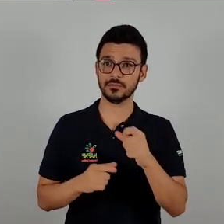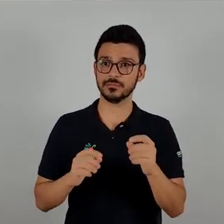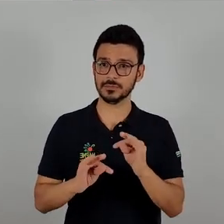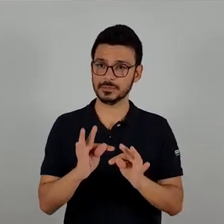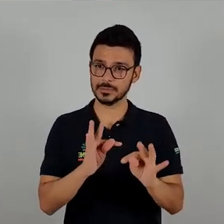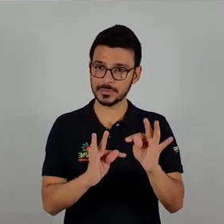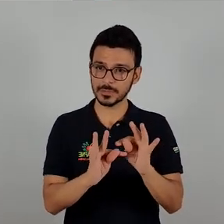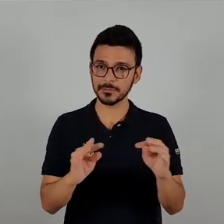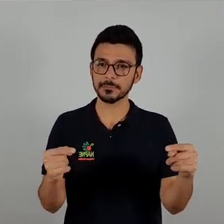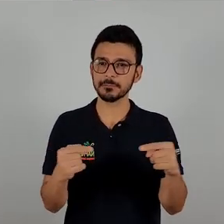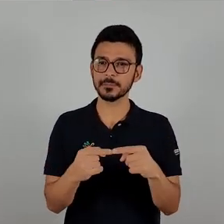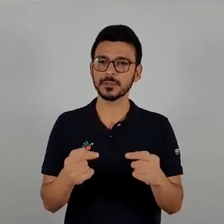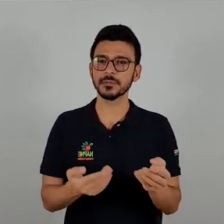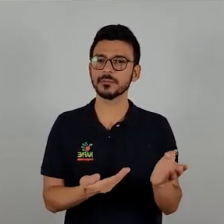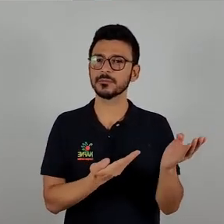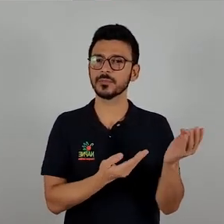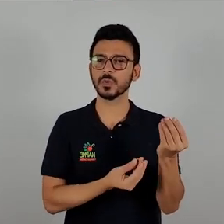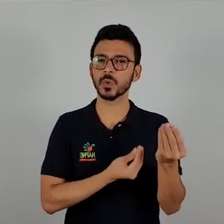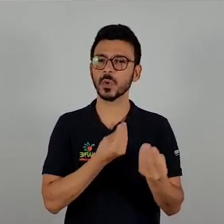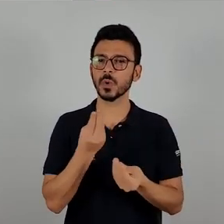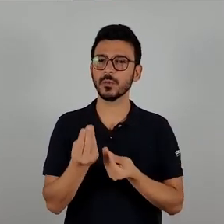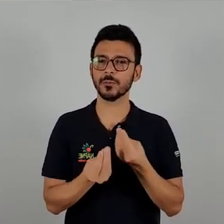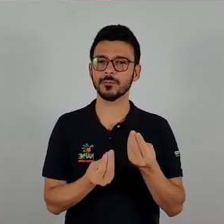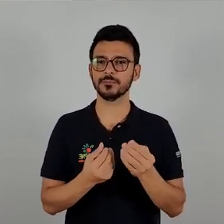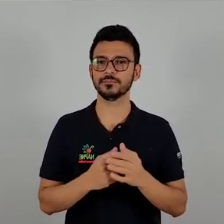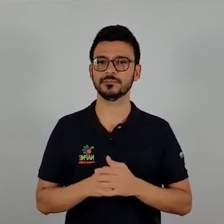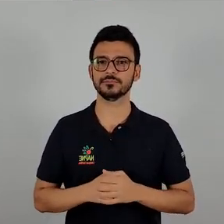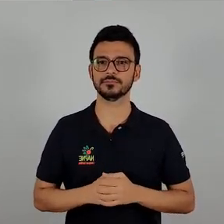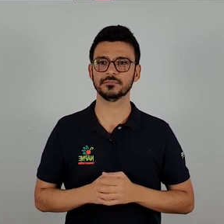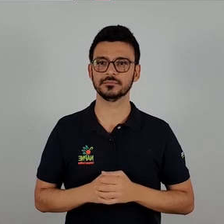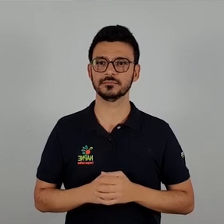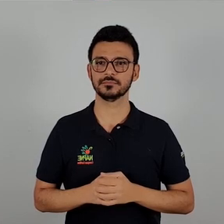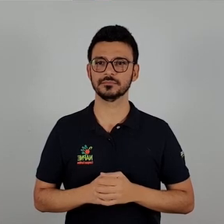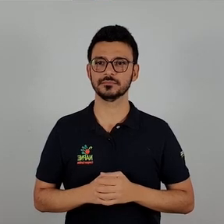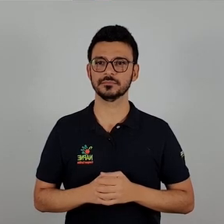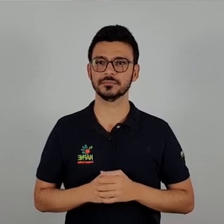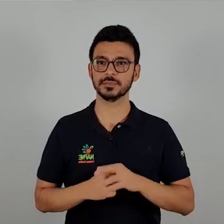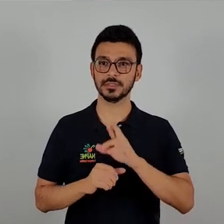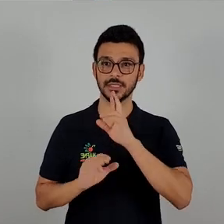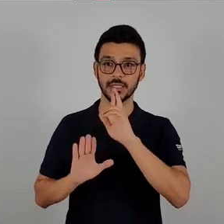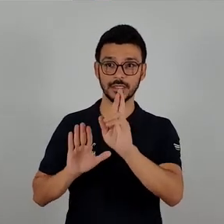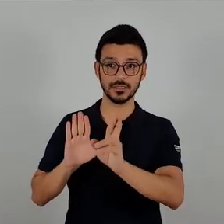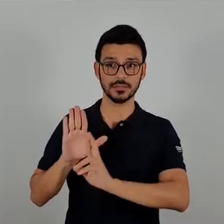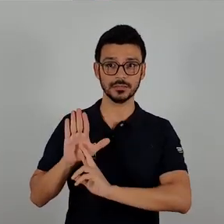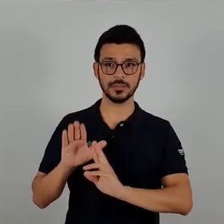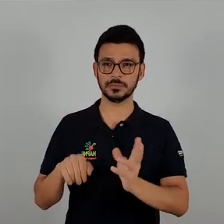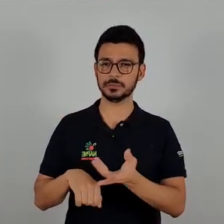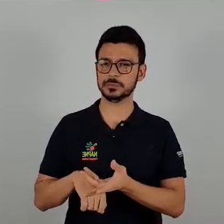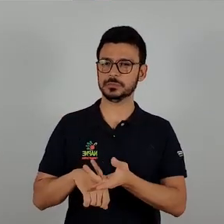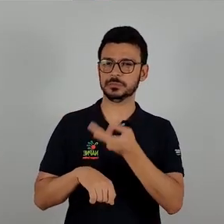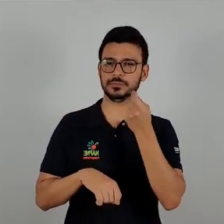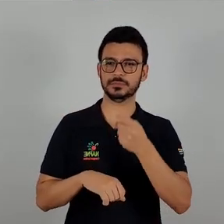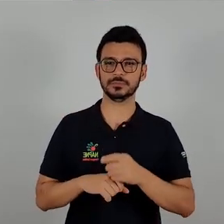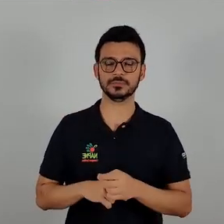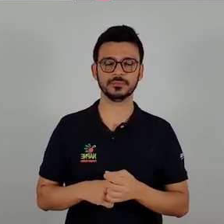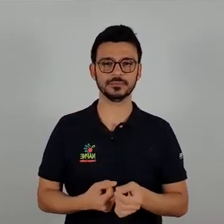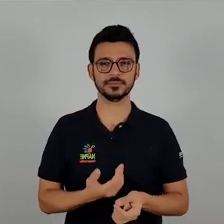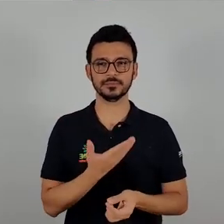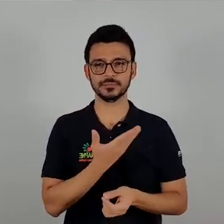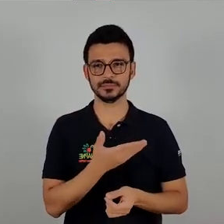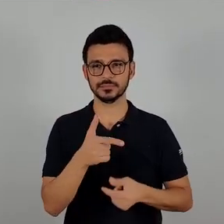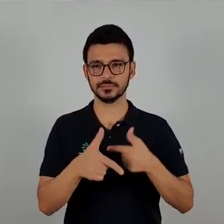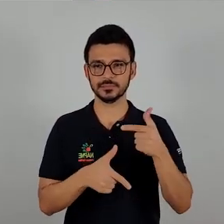Akita, extremamente nervosa, raivosa, vivia com problemas de pele, nada curava, só na anamnese e na fitoterapia chinesa.